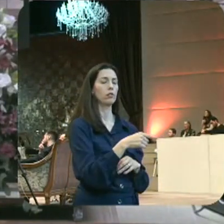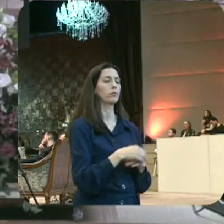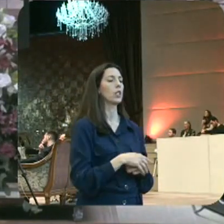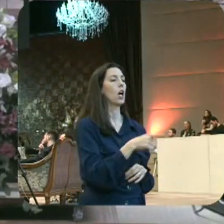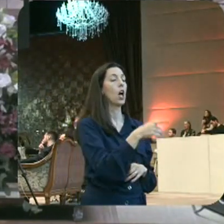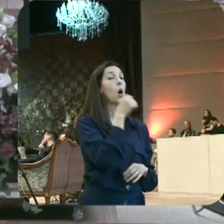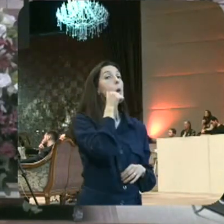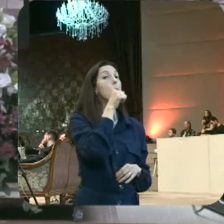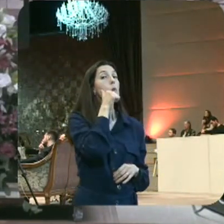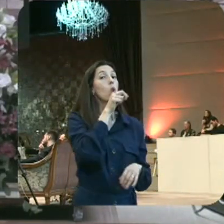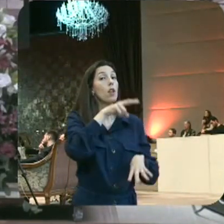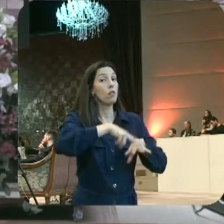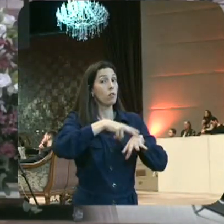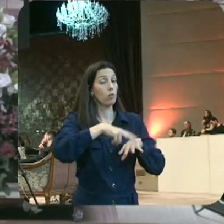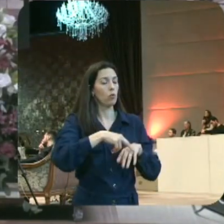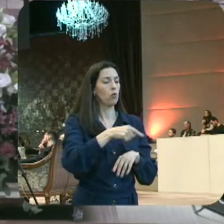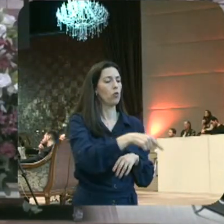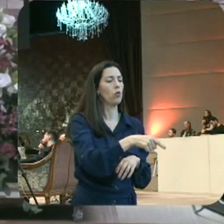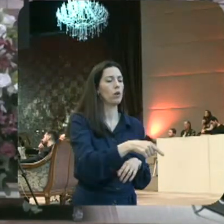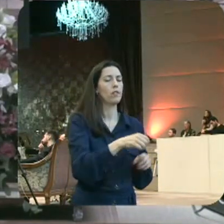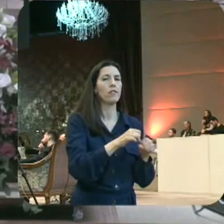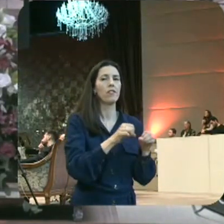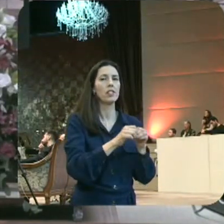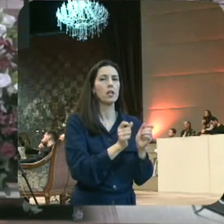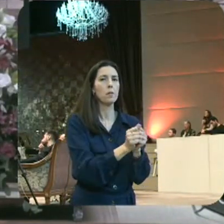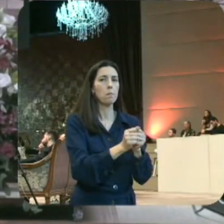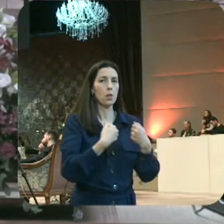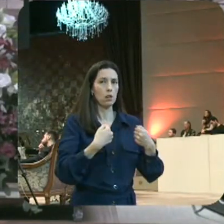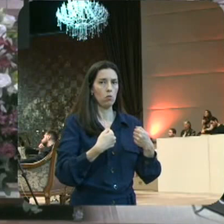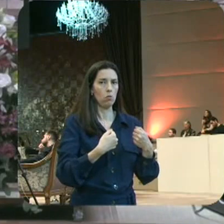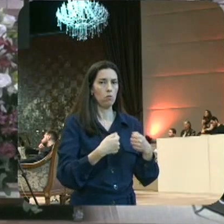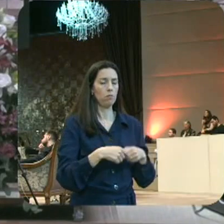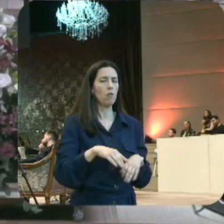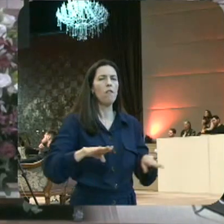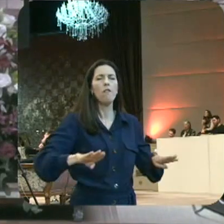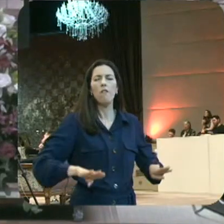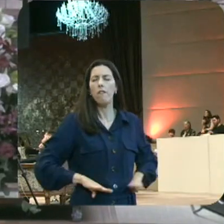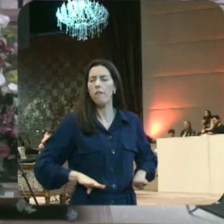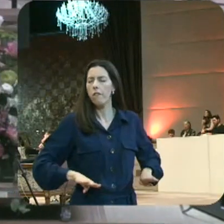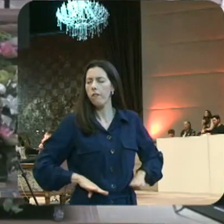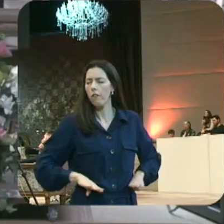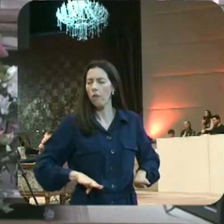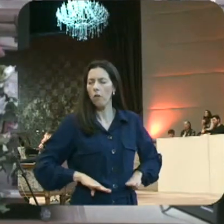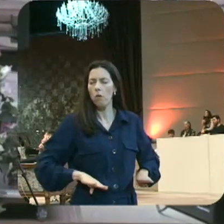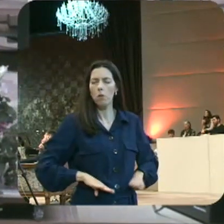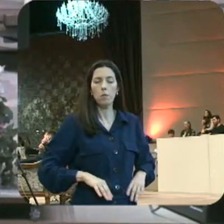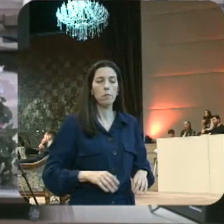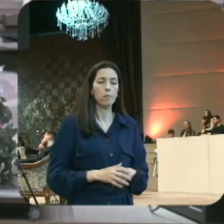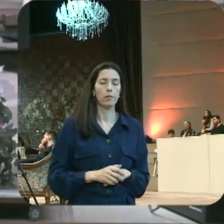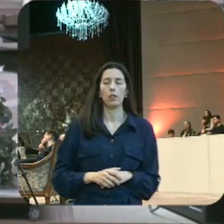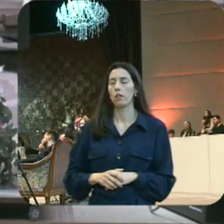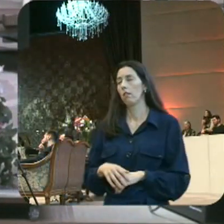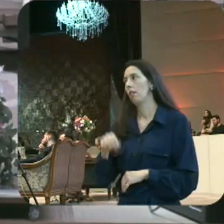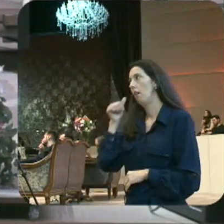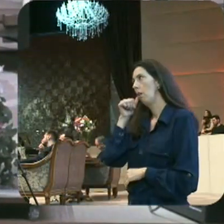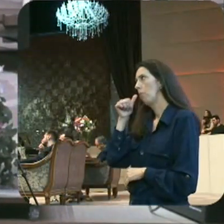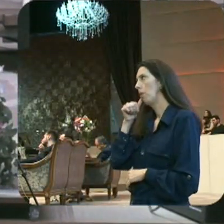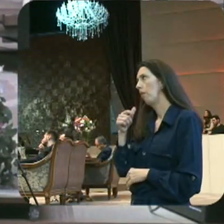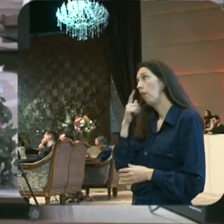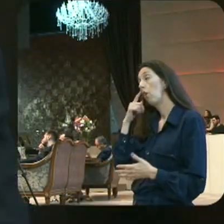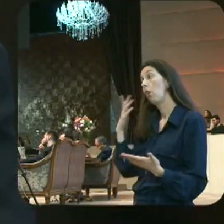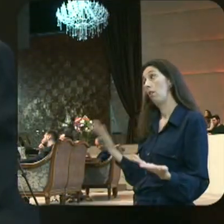uma mulher viúva fazer um pãozinho para ele, numa época de fome. E aí a mulher disse assim: olha,